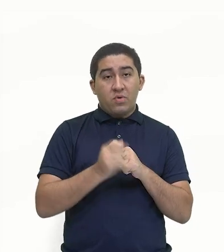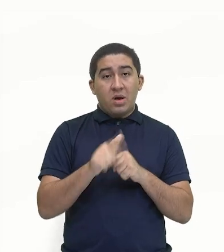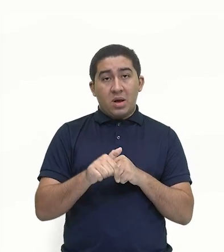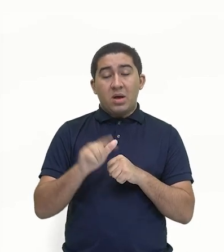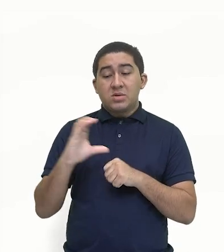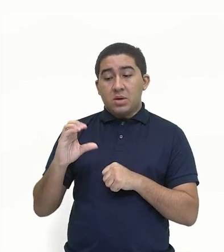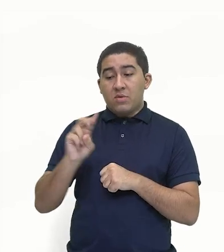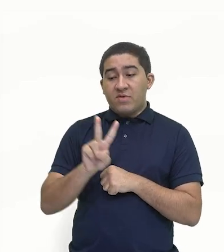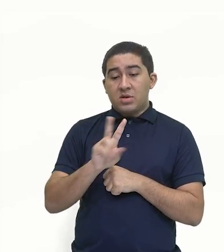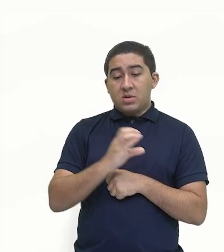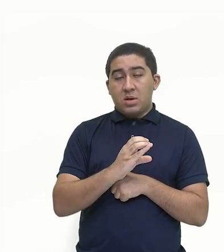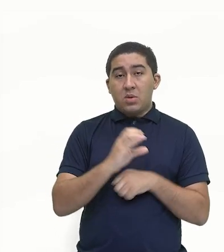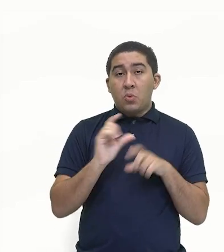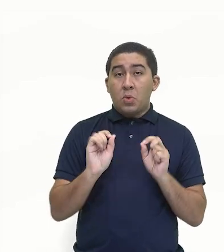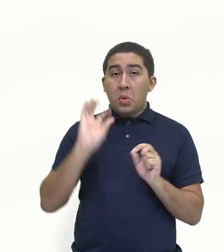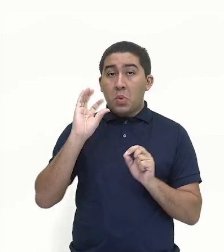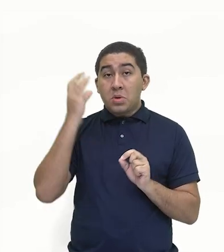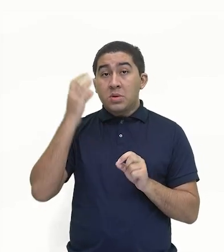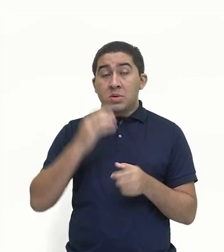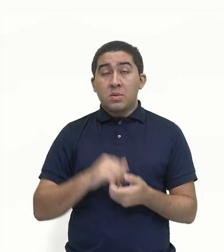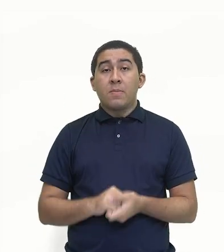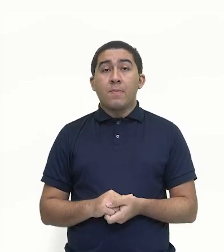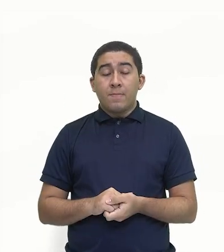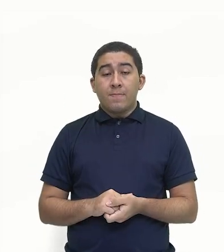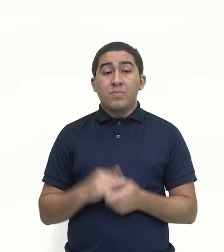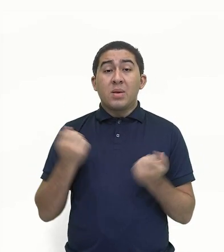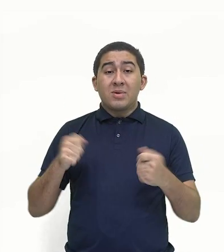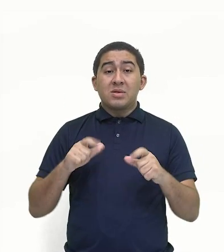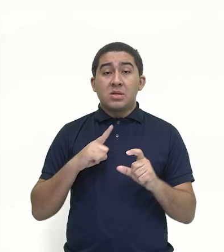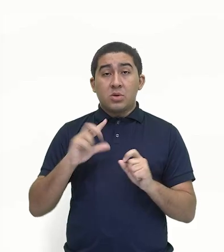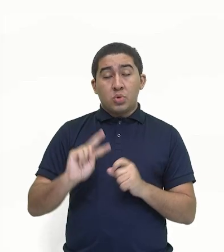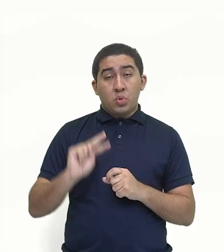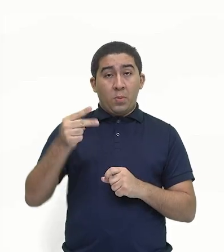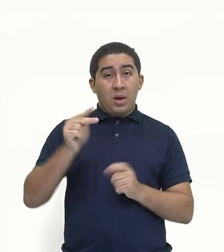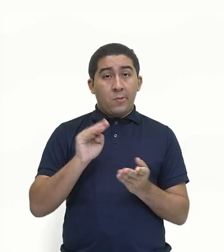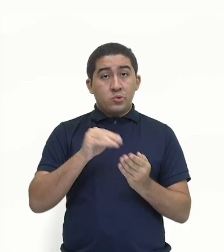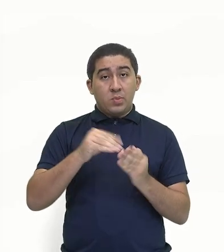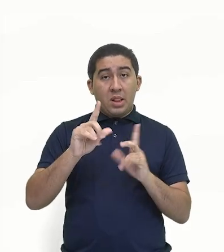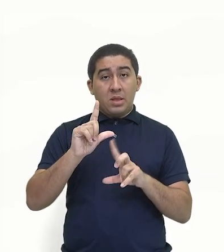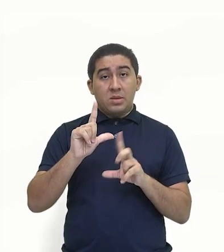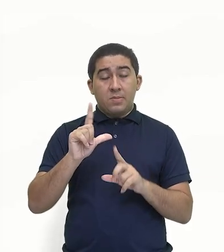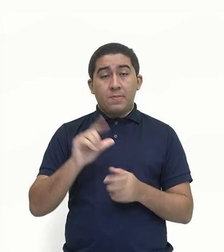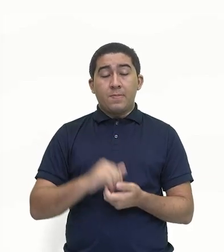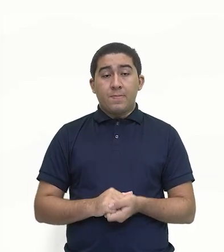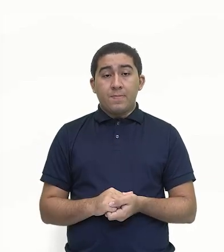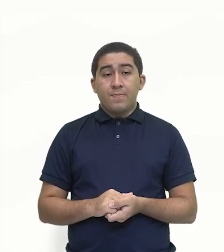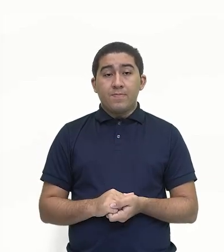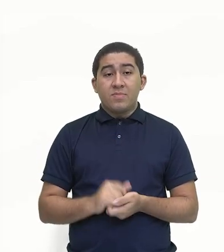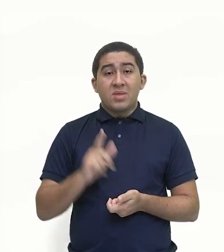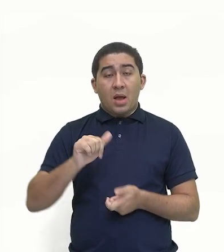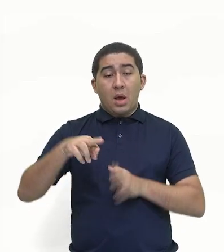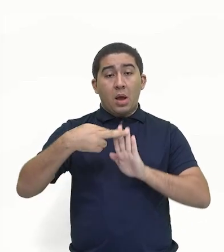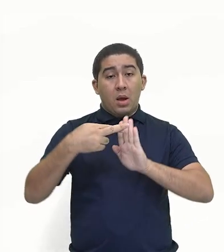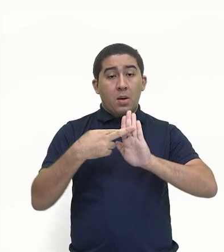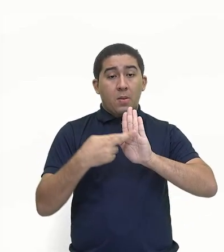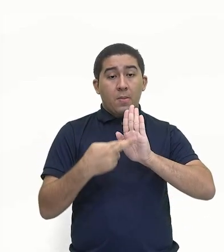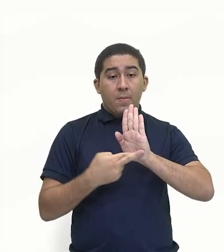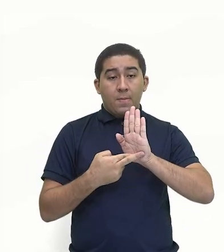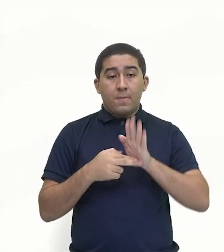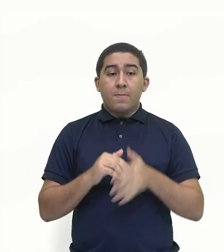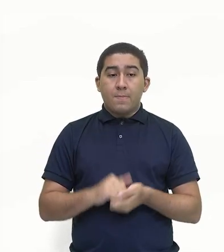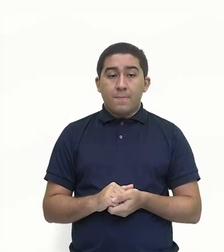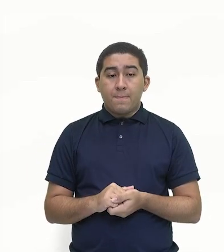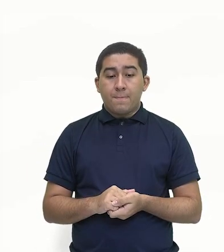vogal consoante, o que nós fazemos? Nós duplicamos a última. Essa é uma das regras e eu vou mostrar